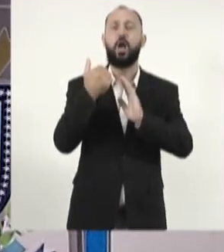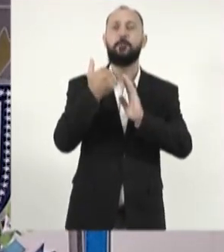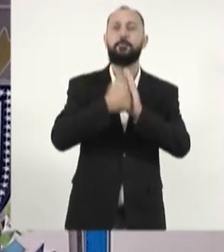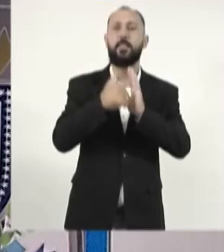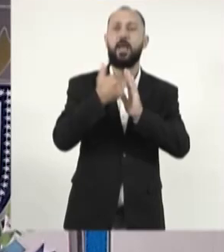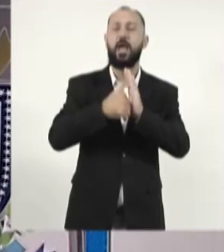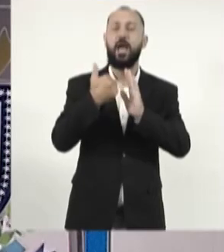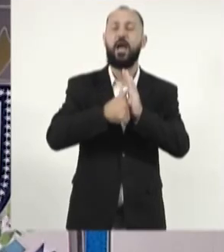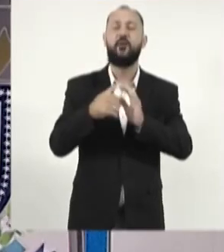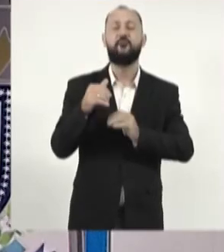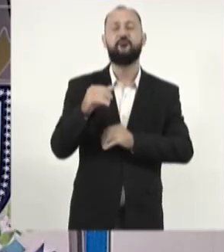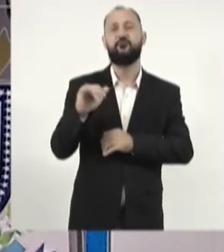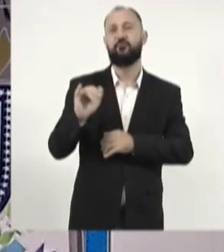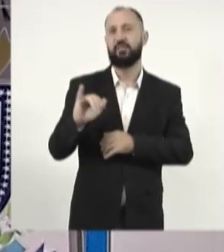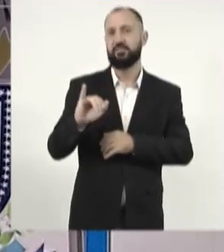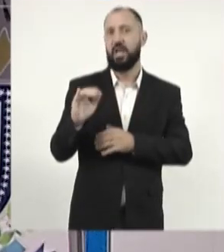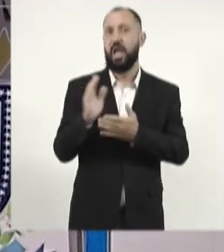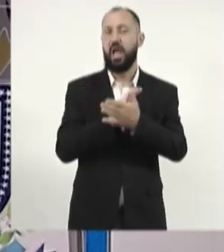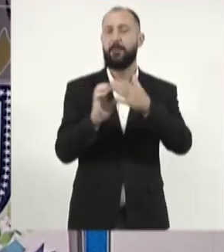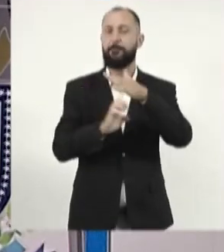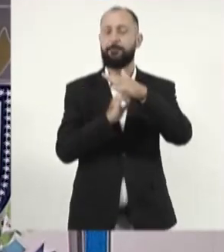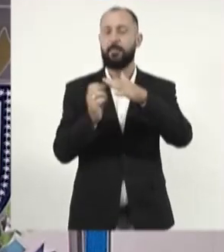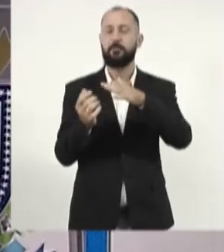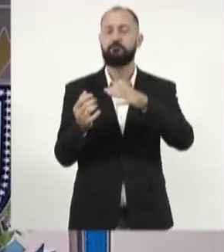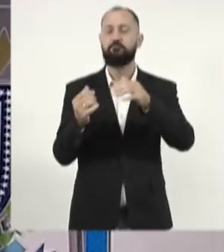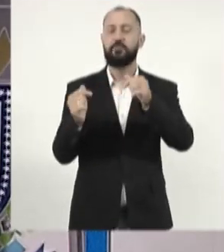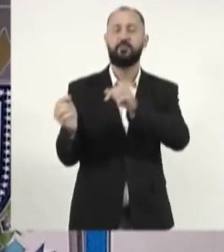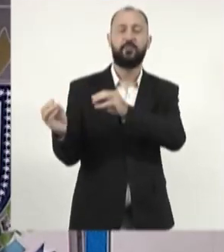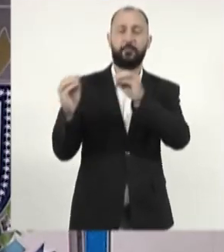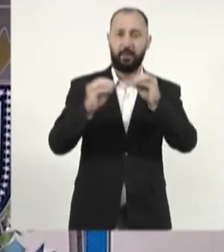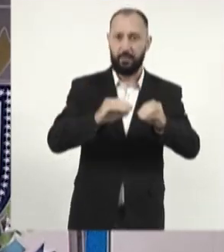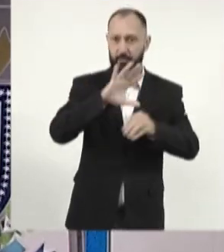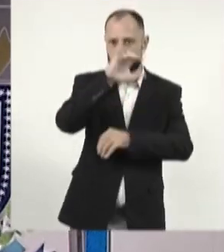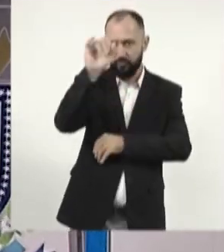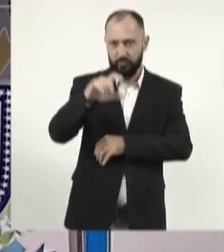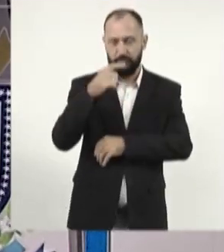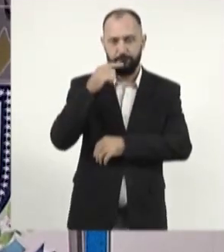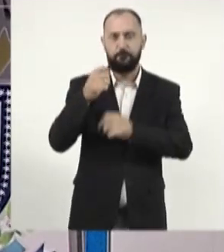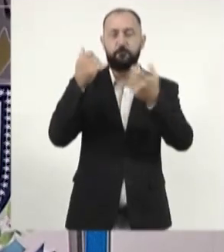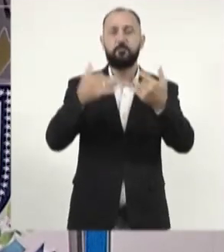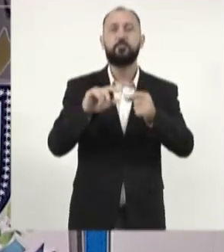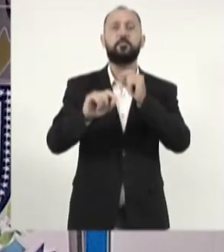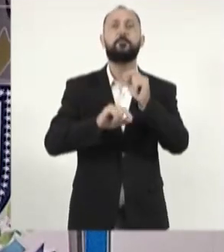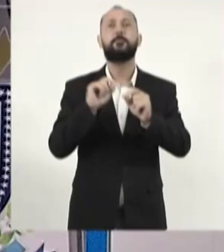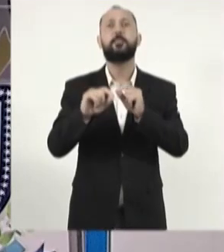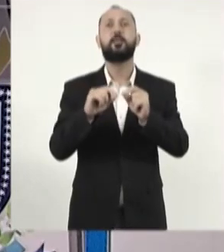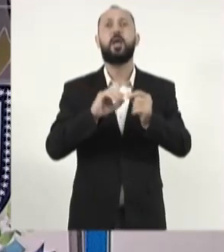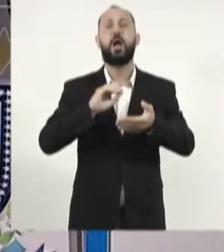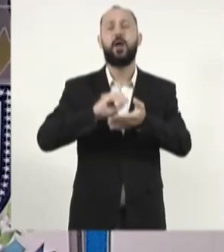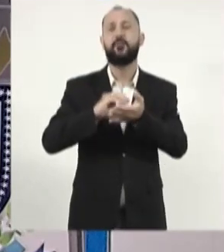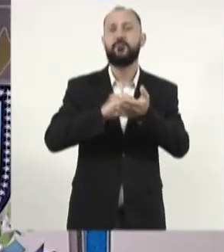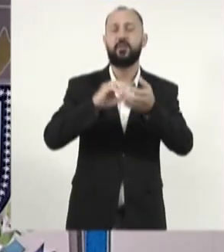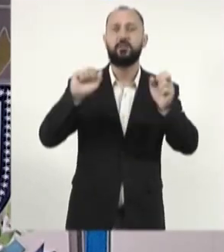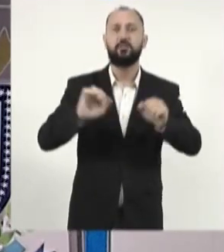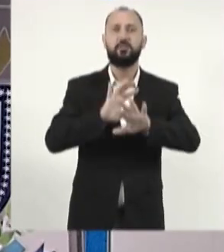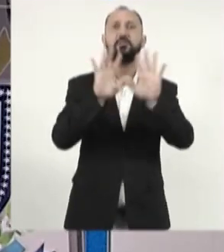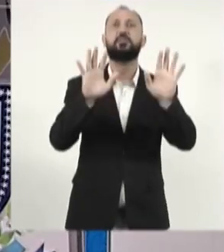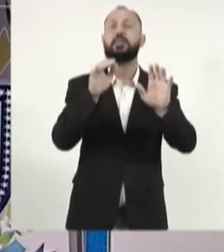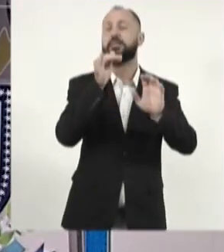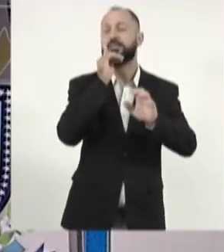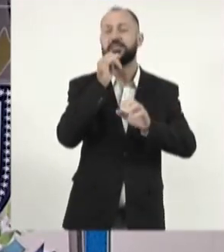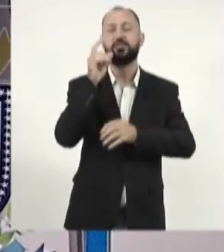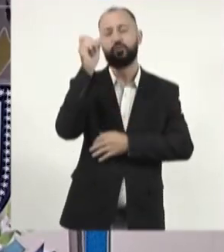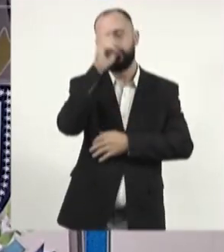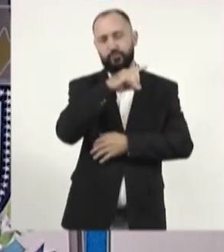fiscais concedidas a empresas que se instalam aqui em Mato Grosso do Sul e disse que, em razão da falta de transparência,